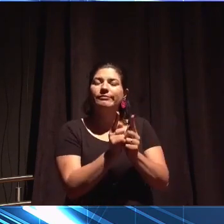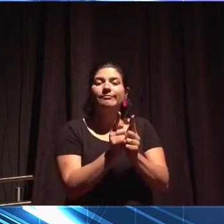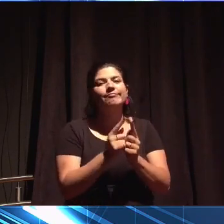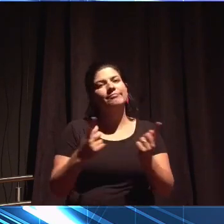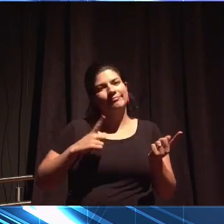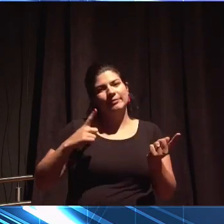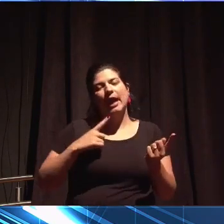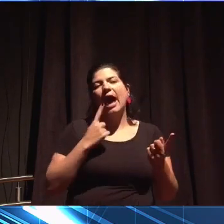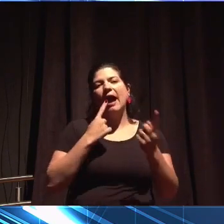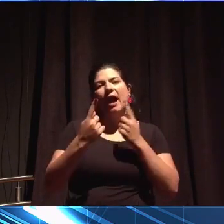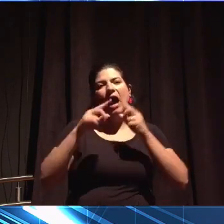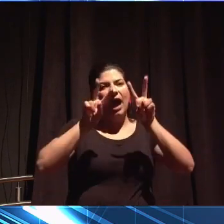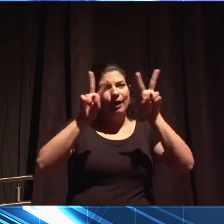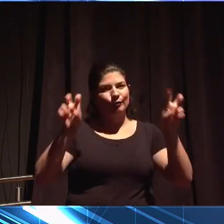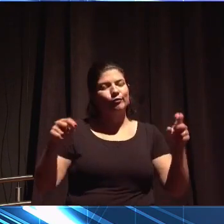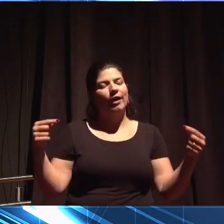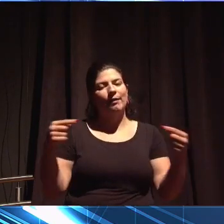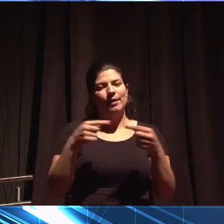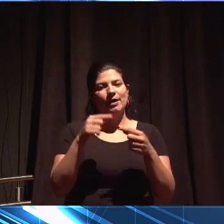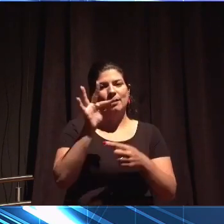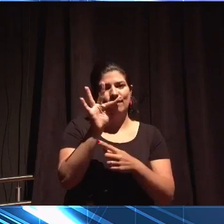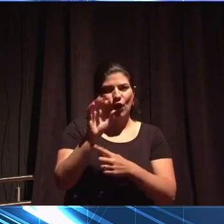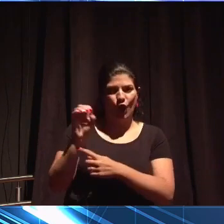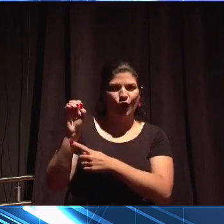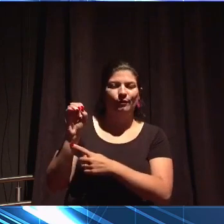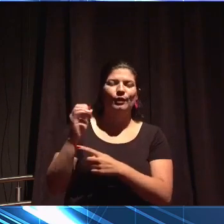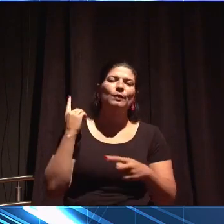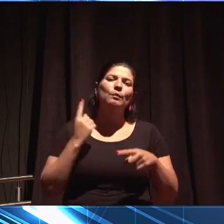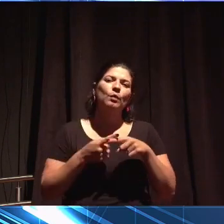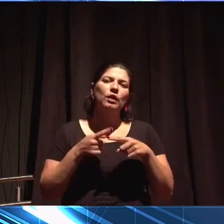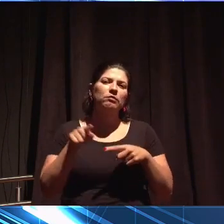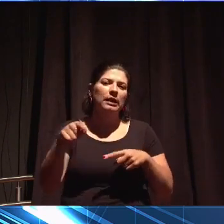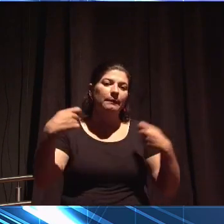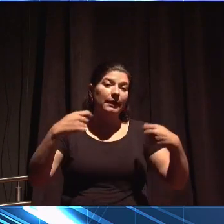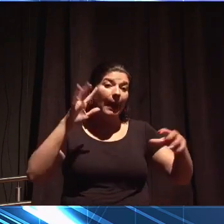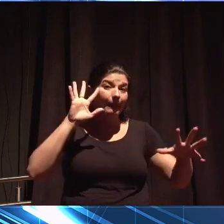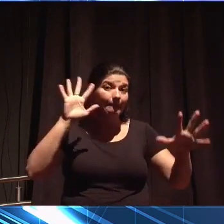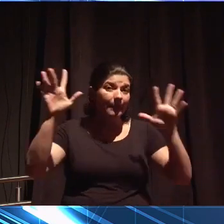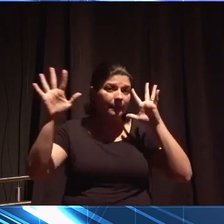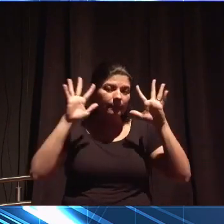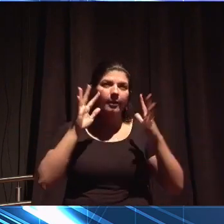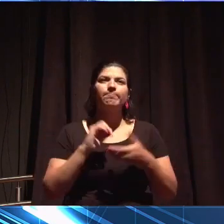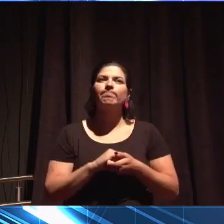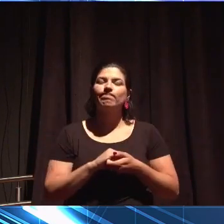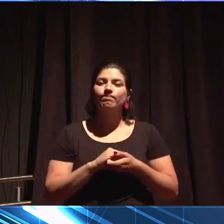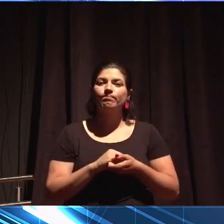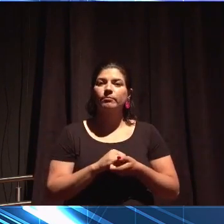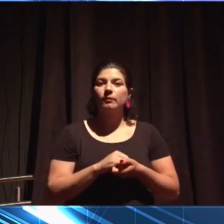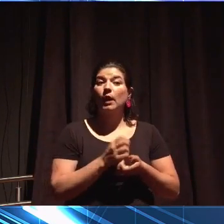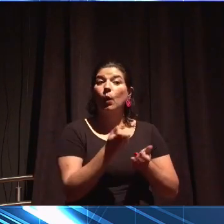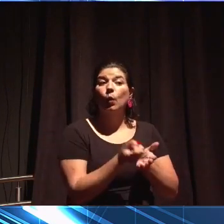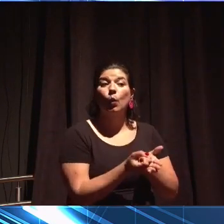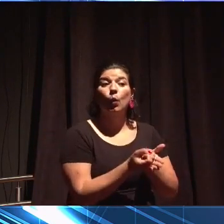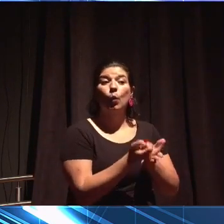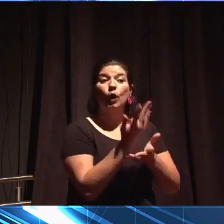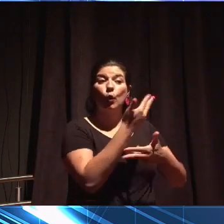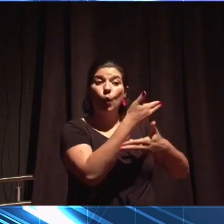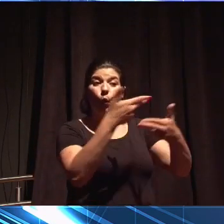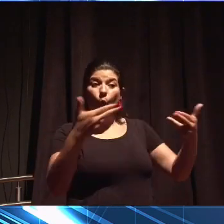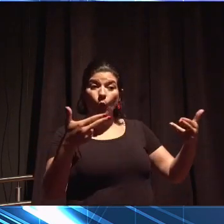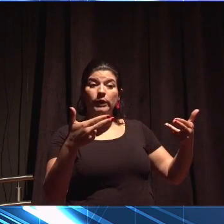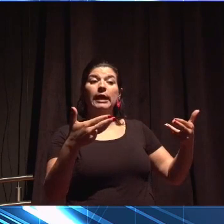um assunto que também acaba envolvendo FinOps, porque você tem que pensar na quantidade de recursos que você